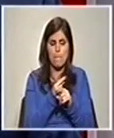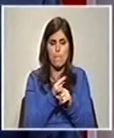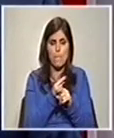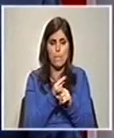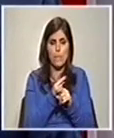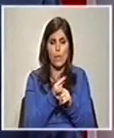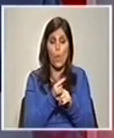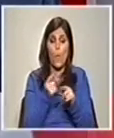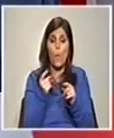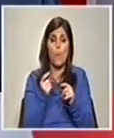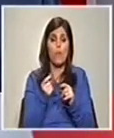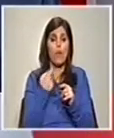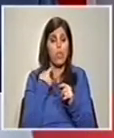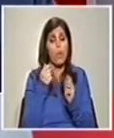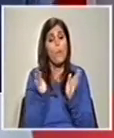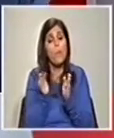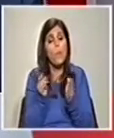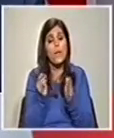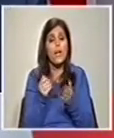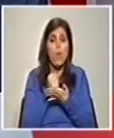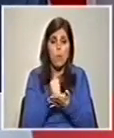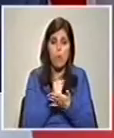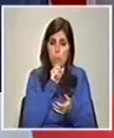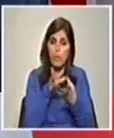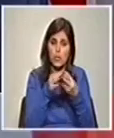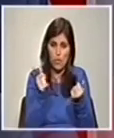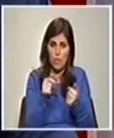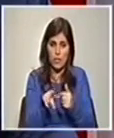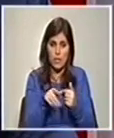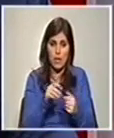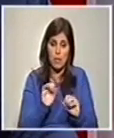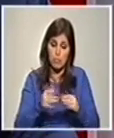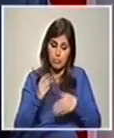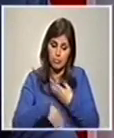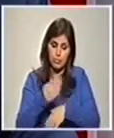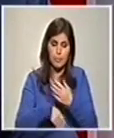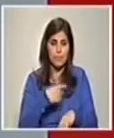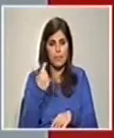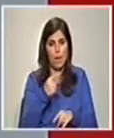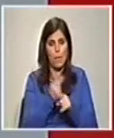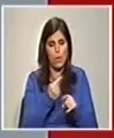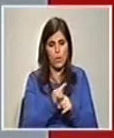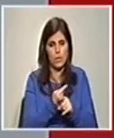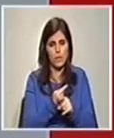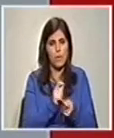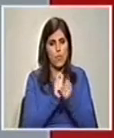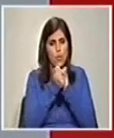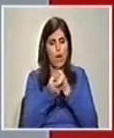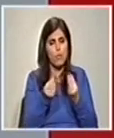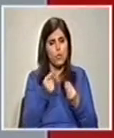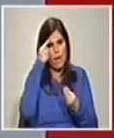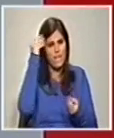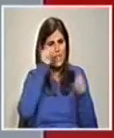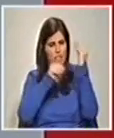que uma pequena ajuda pode significar. Uma pequena ajuda, é isso mesmo. E há outra métrica, se me permites, que está a mudar Sim. muito também nesta área do inventar.